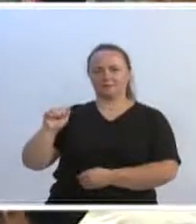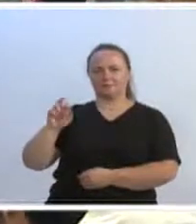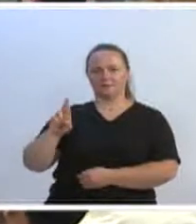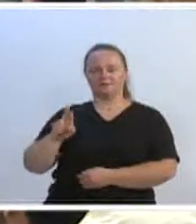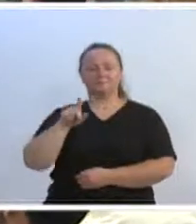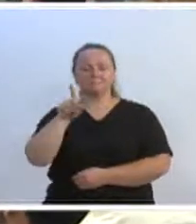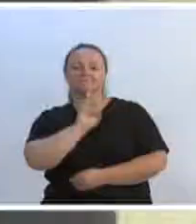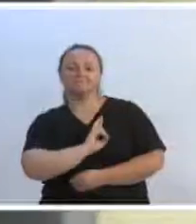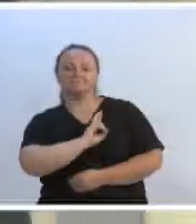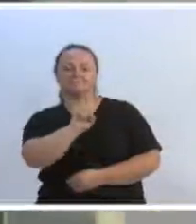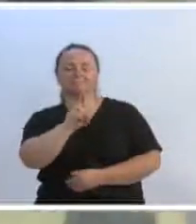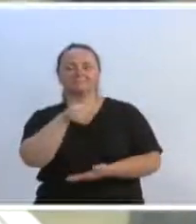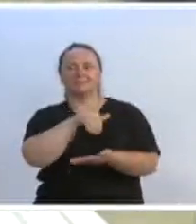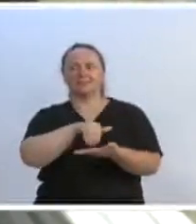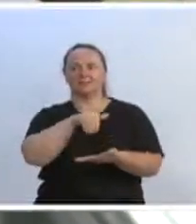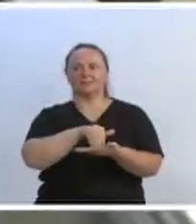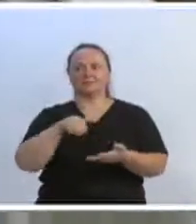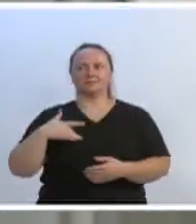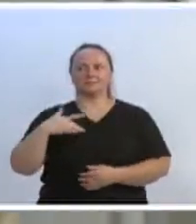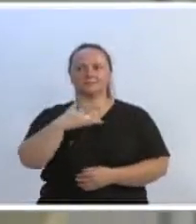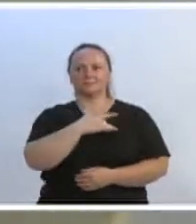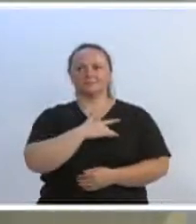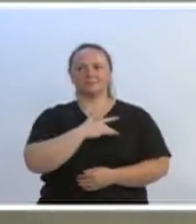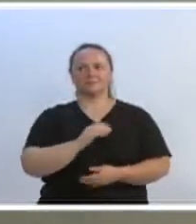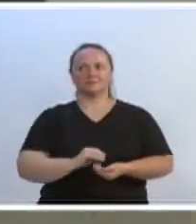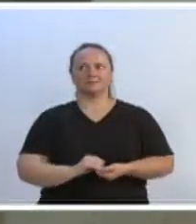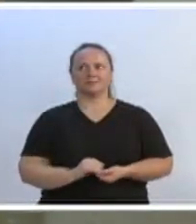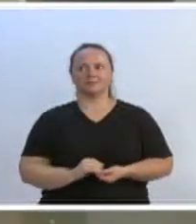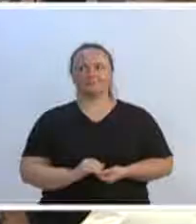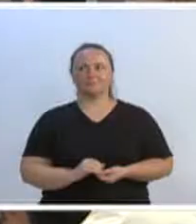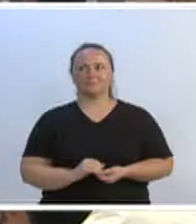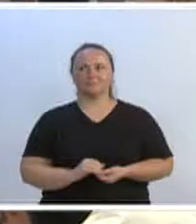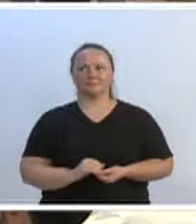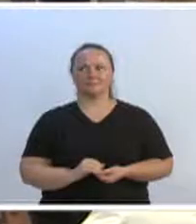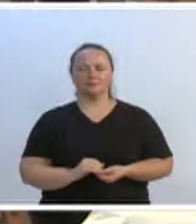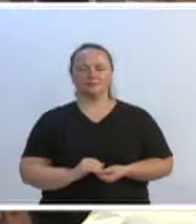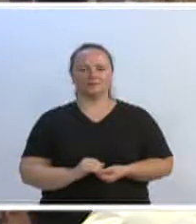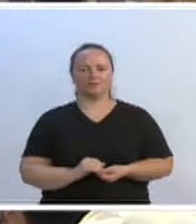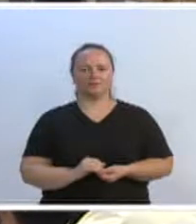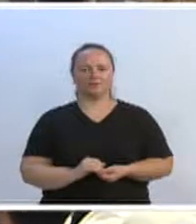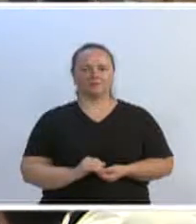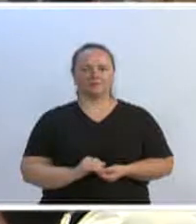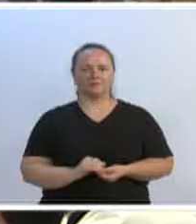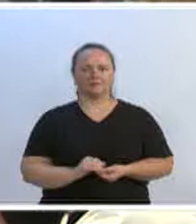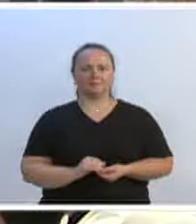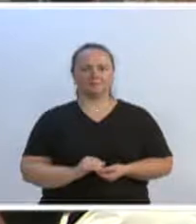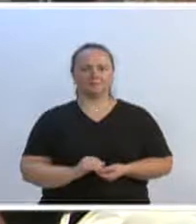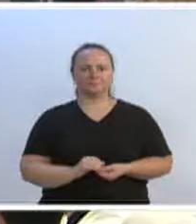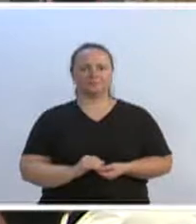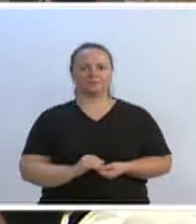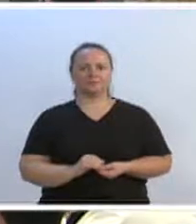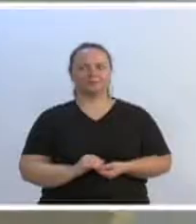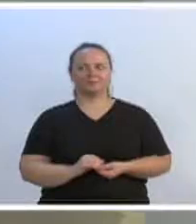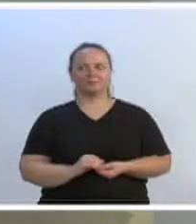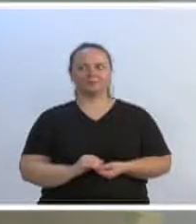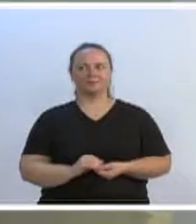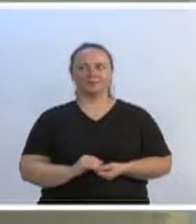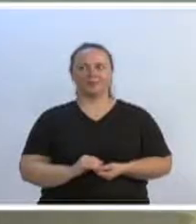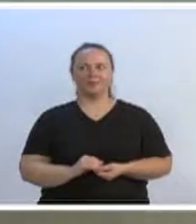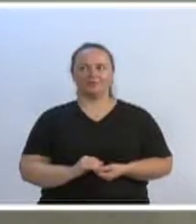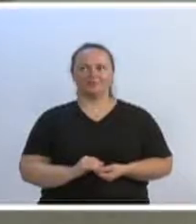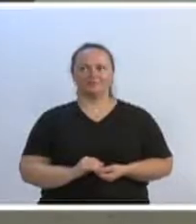Ainda quero convidar para fazer parte aqui da bancada dos vereadores o senhor Braulio Maria Schlegel, ex-presidente da Fundação